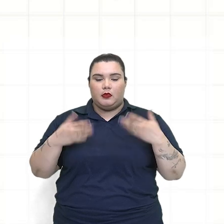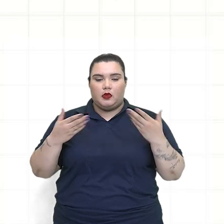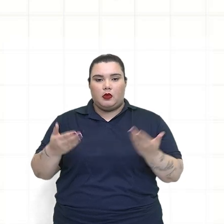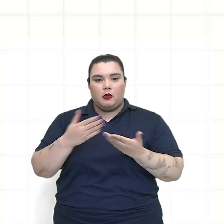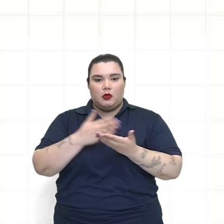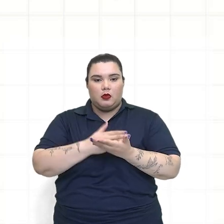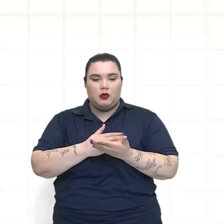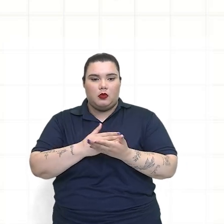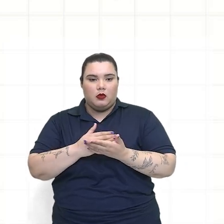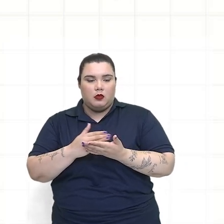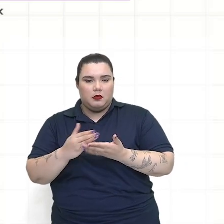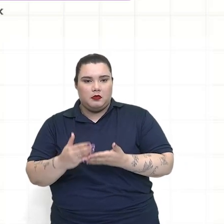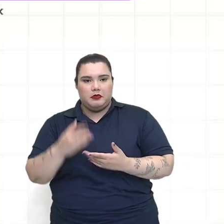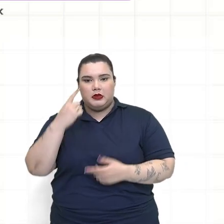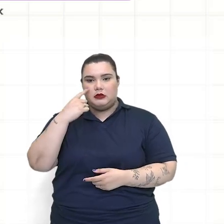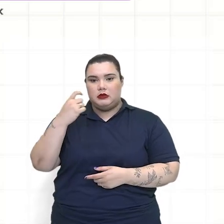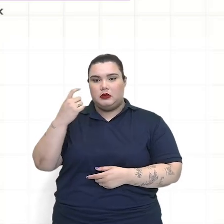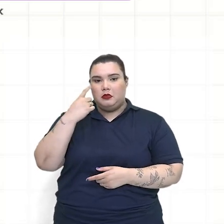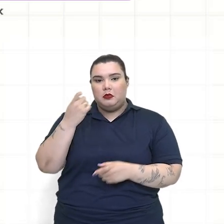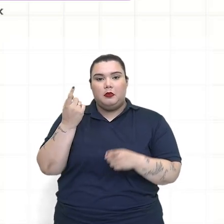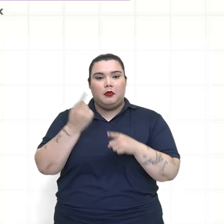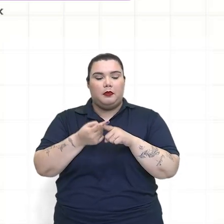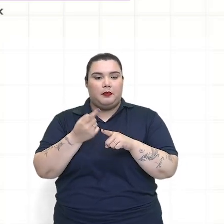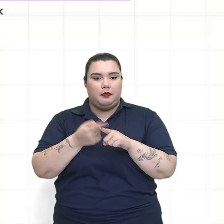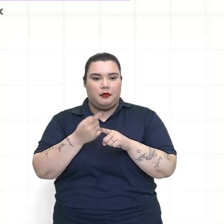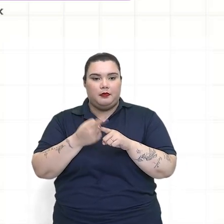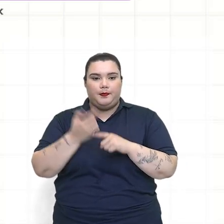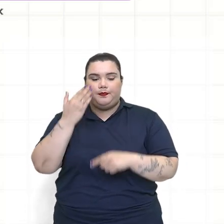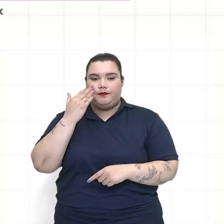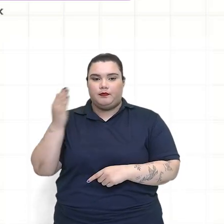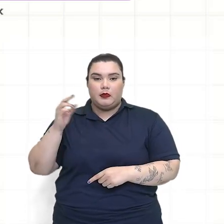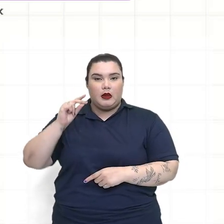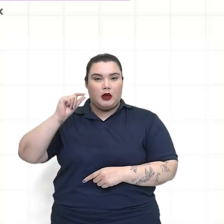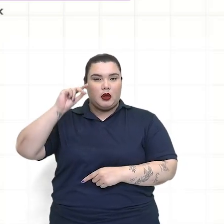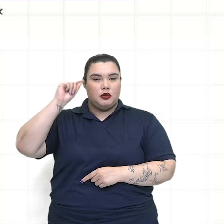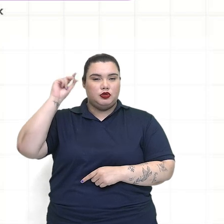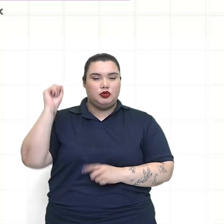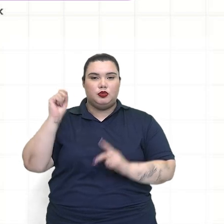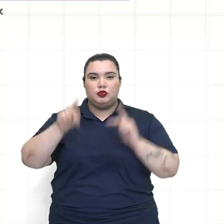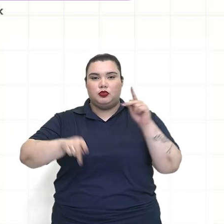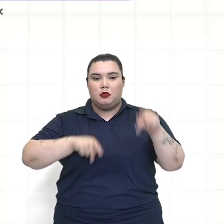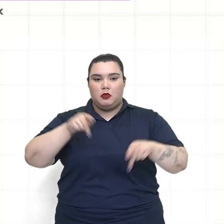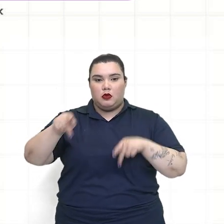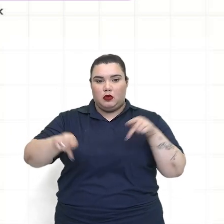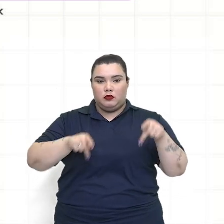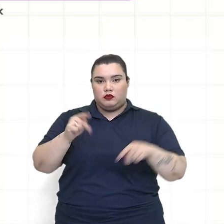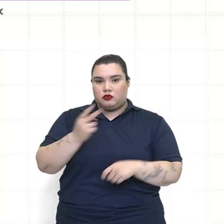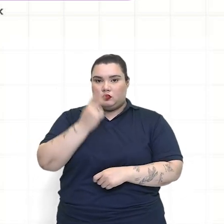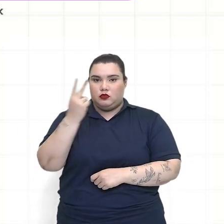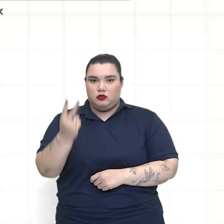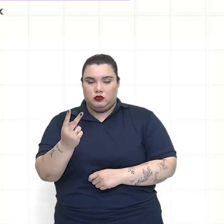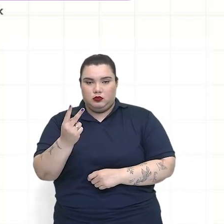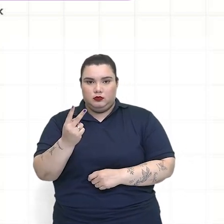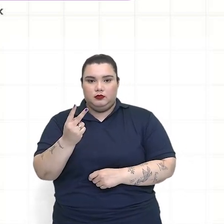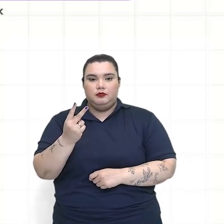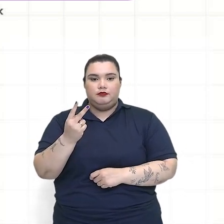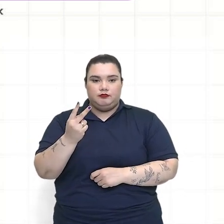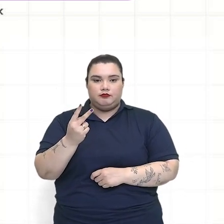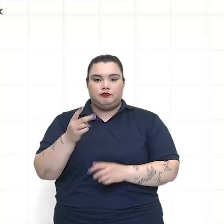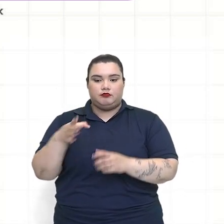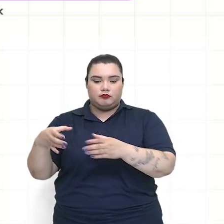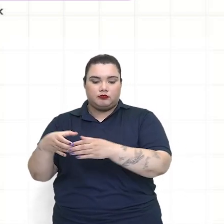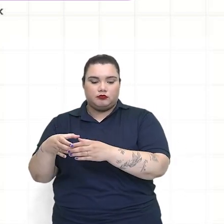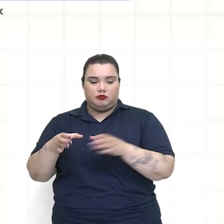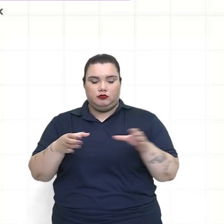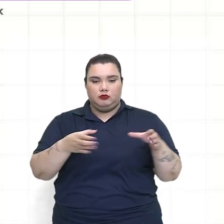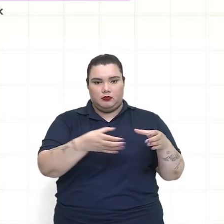negócio começou a ficar mais interessante com essas antigas civilizações, que são consideradas,